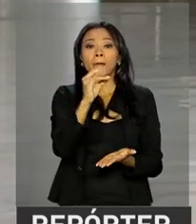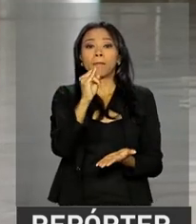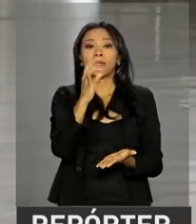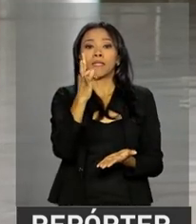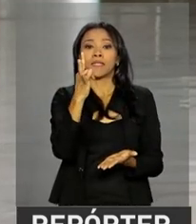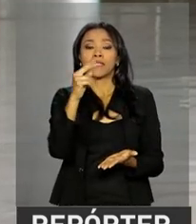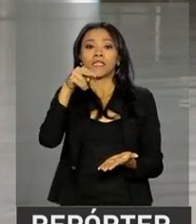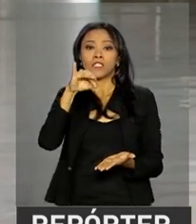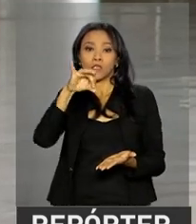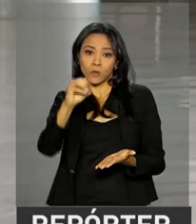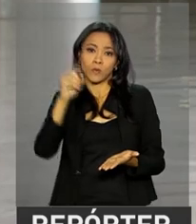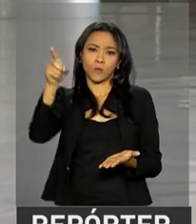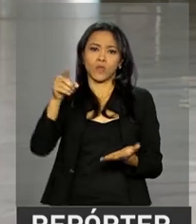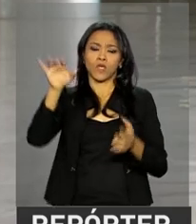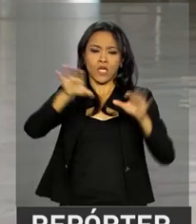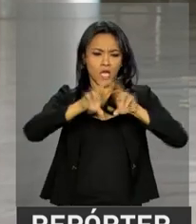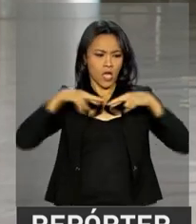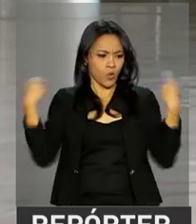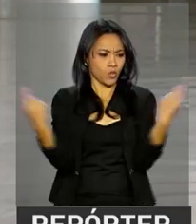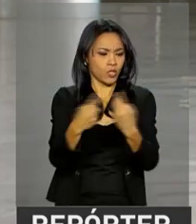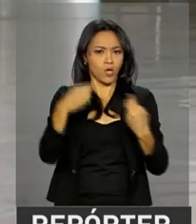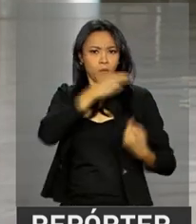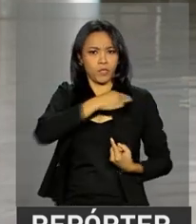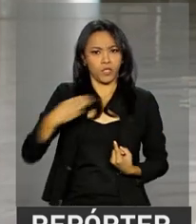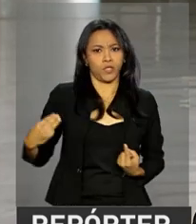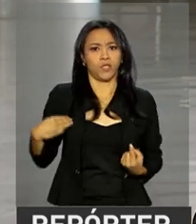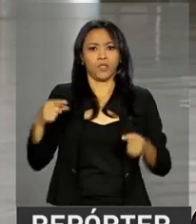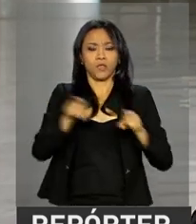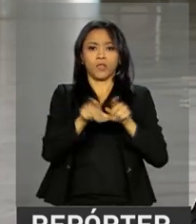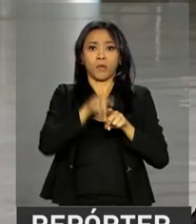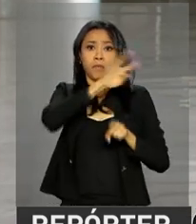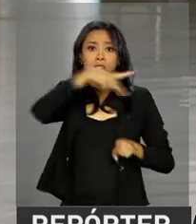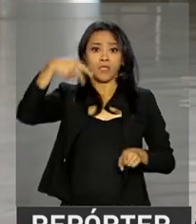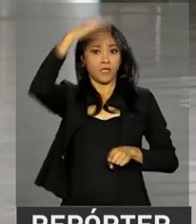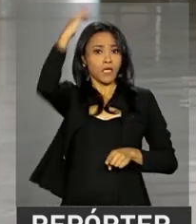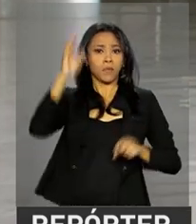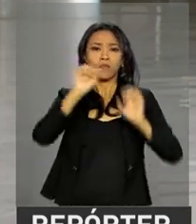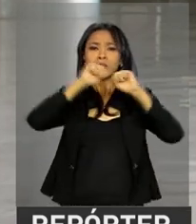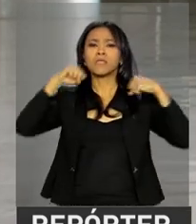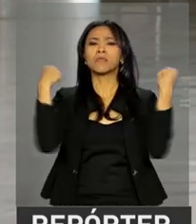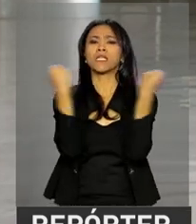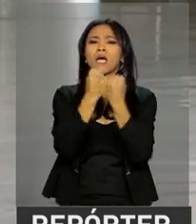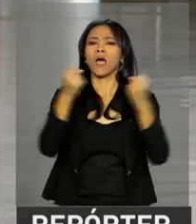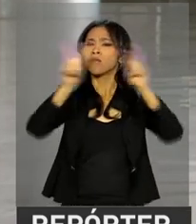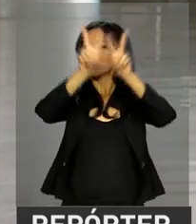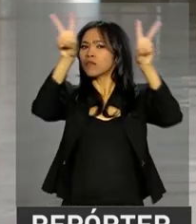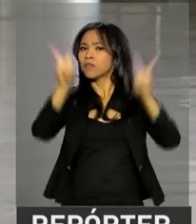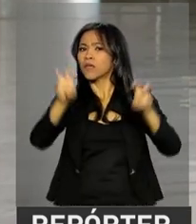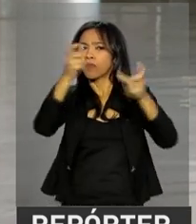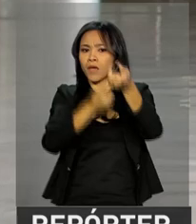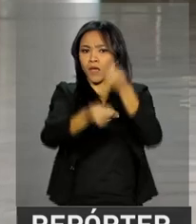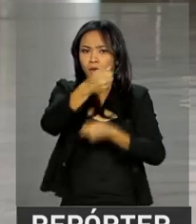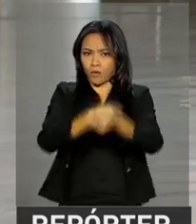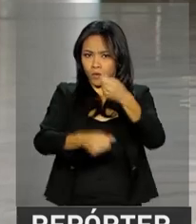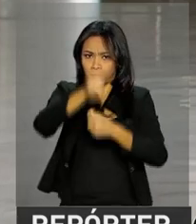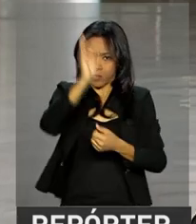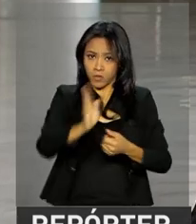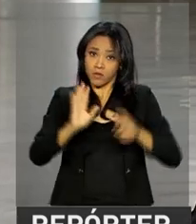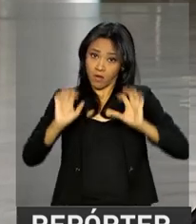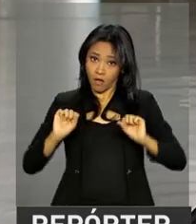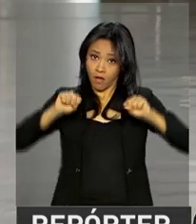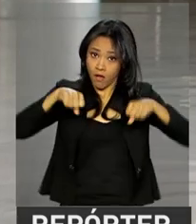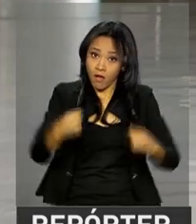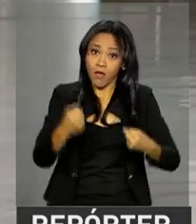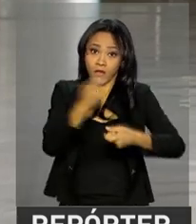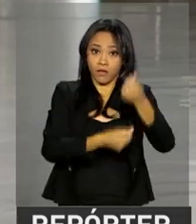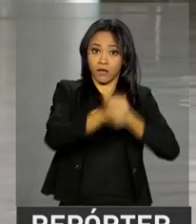e ministros para falar num seminário sobre a economia brasileira. A retomada do crescimento, a